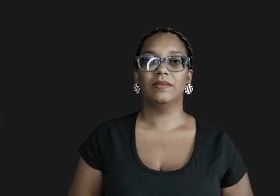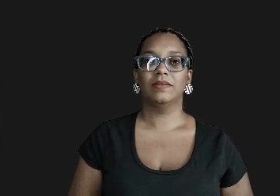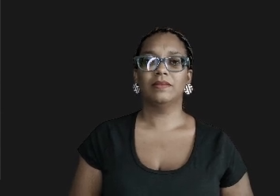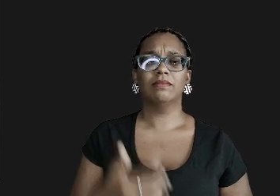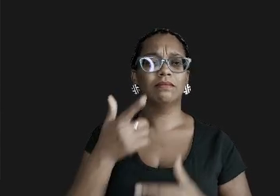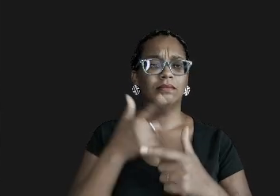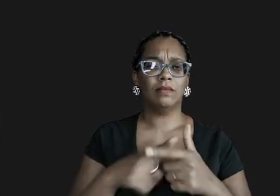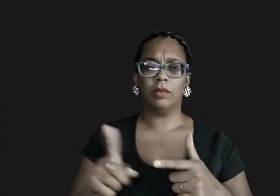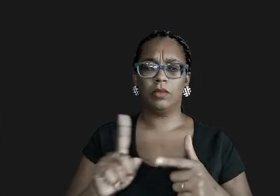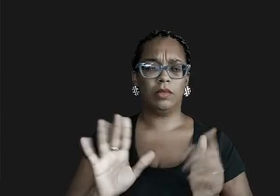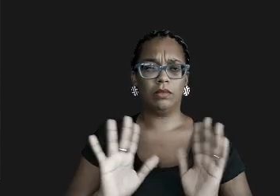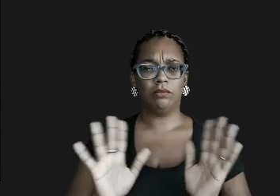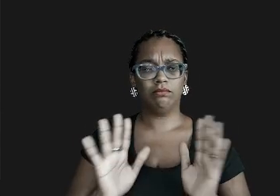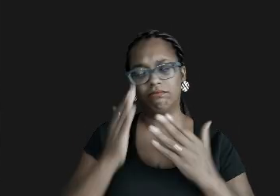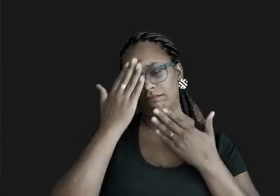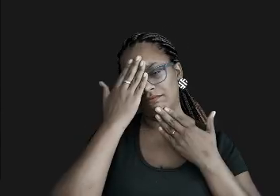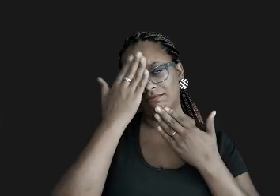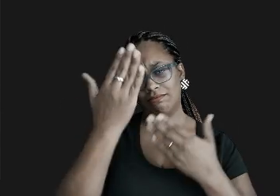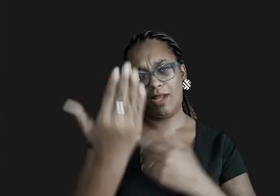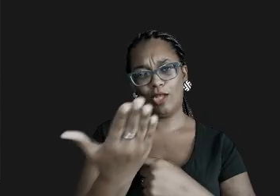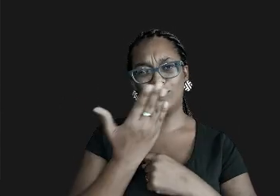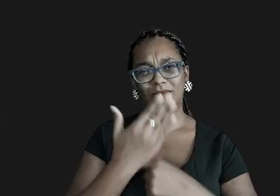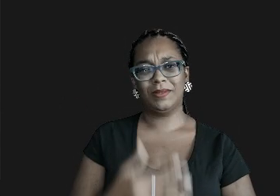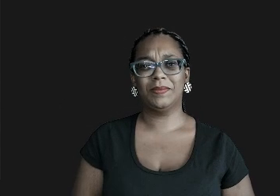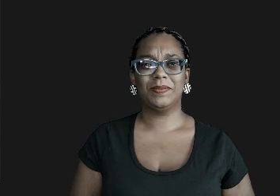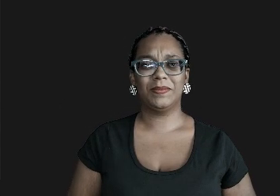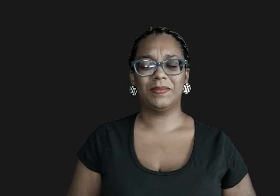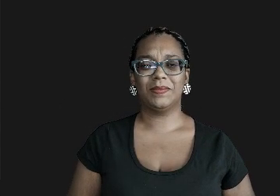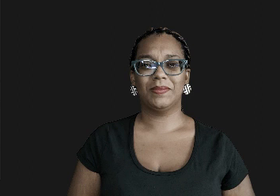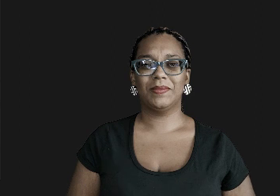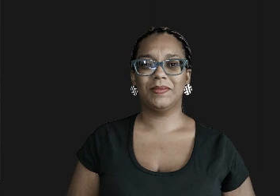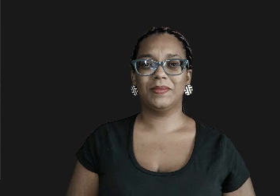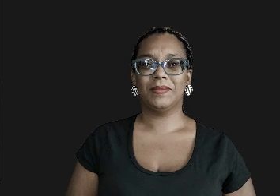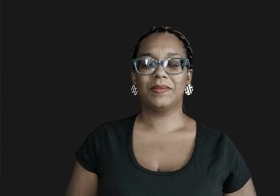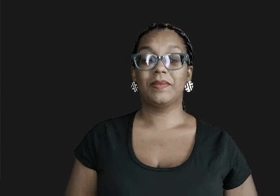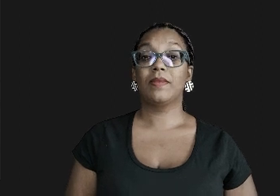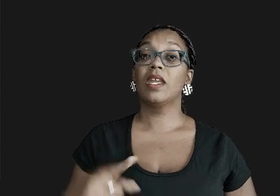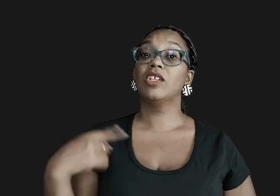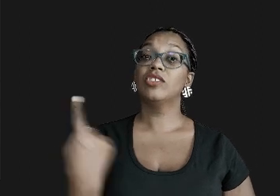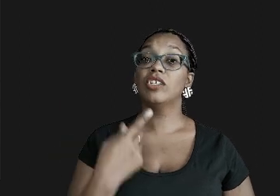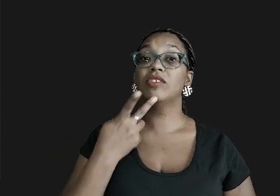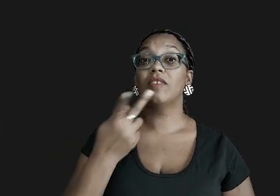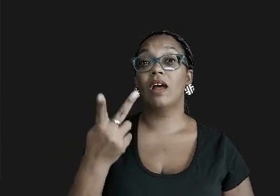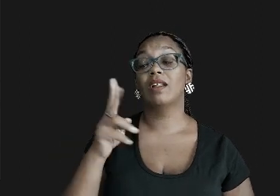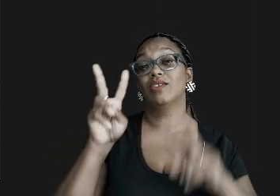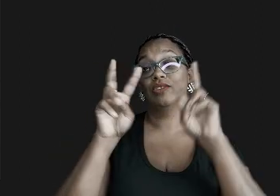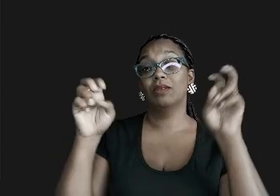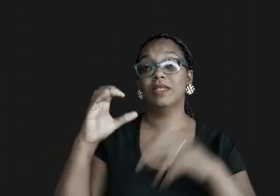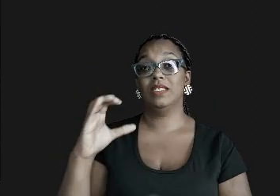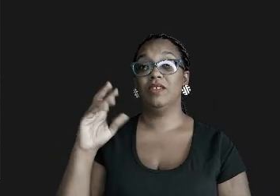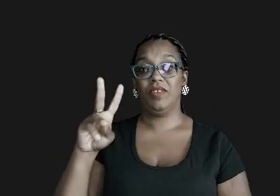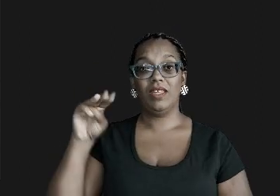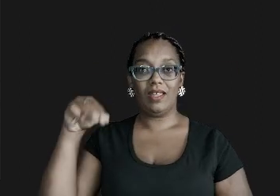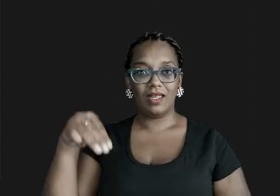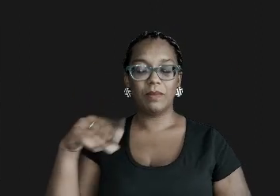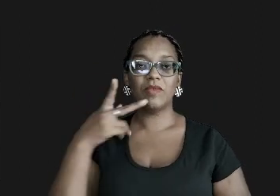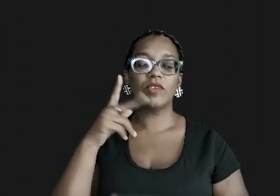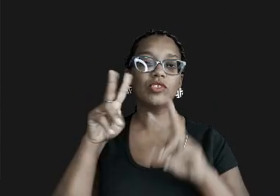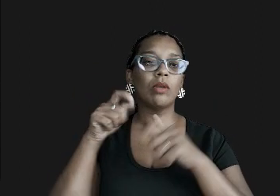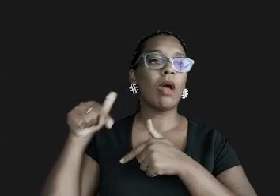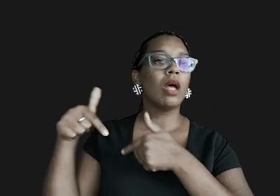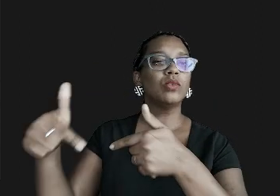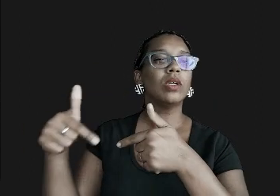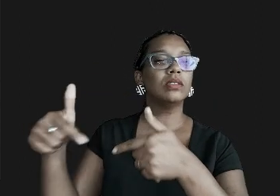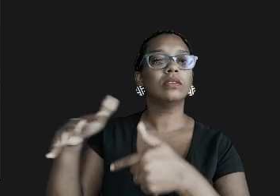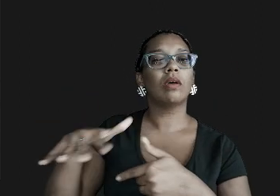não tem problema nenhum Obrigado pela sua ajuda a gente fala muito da cvm e a gente fala do escopo de